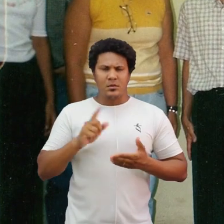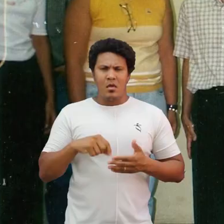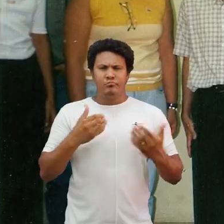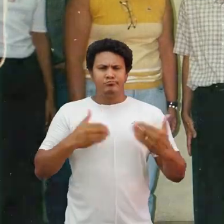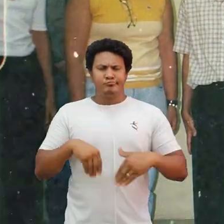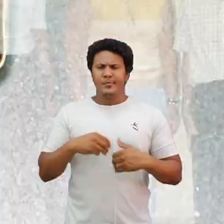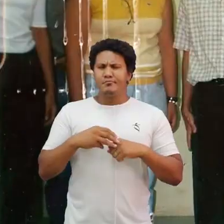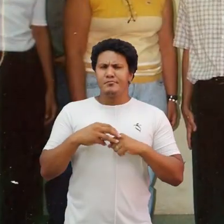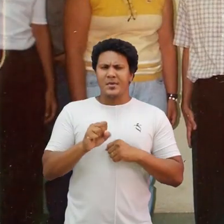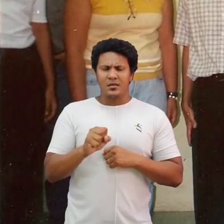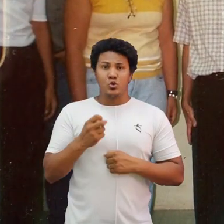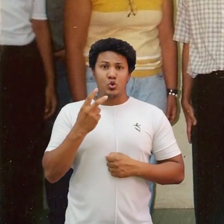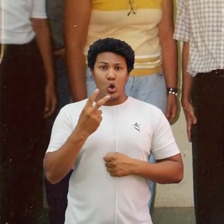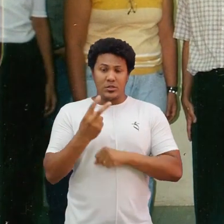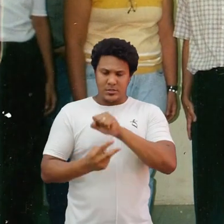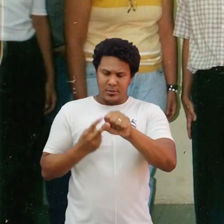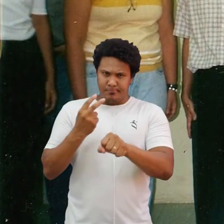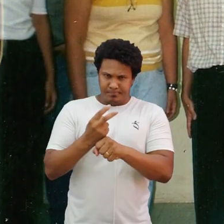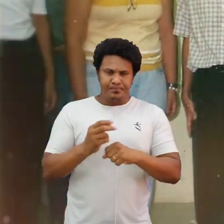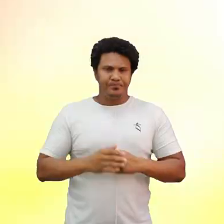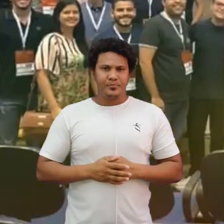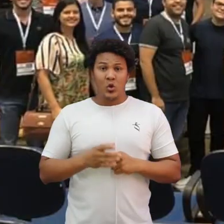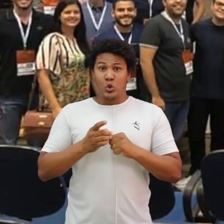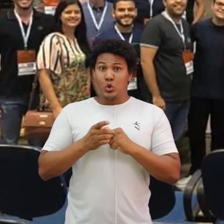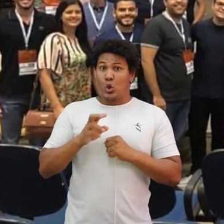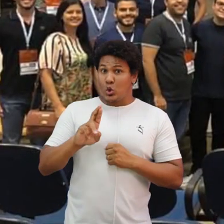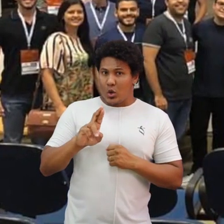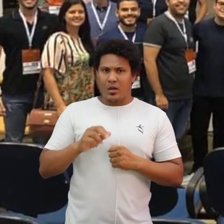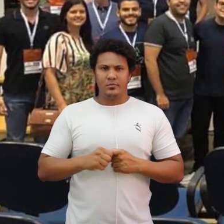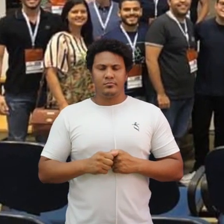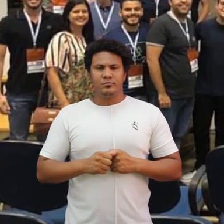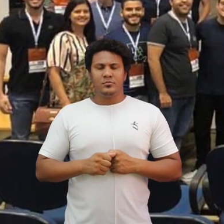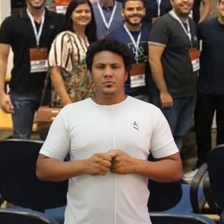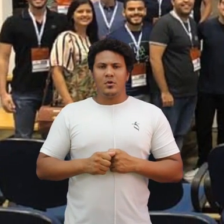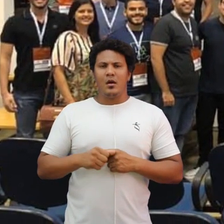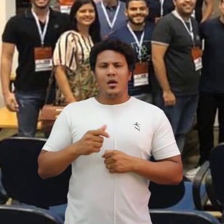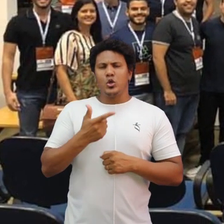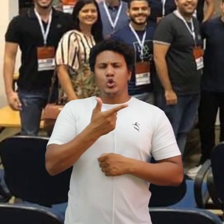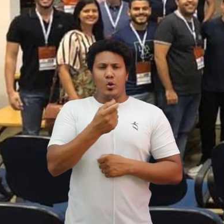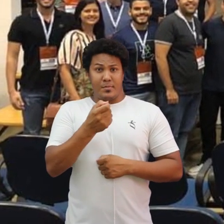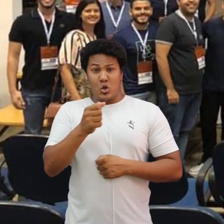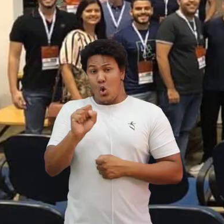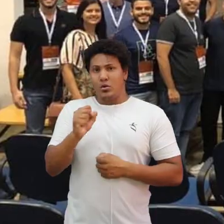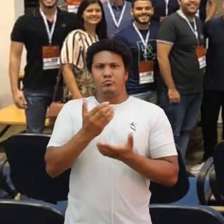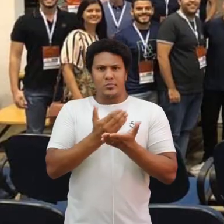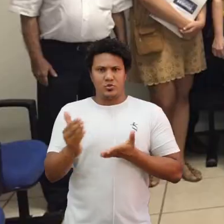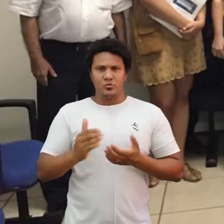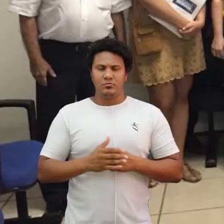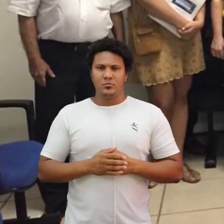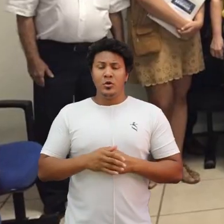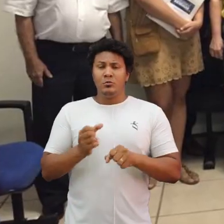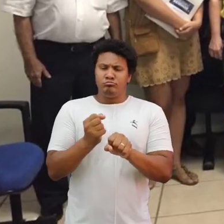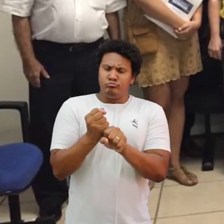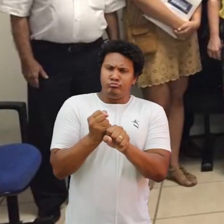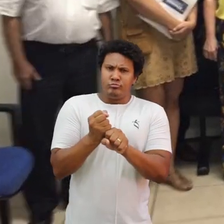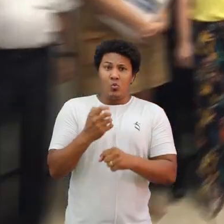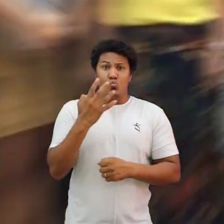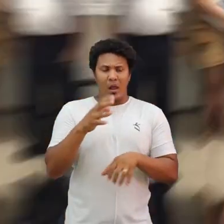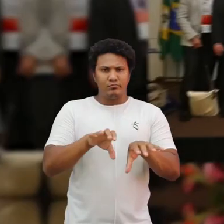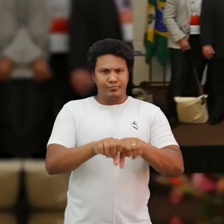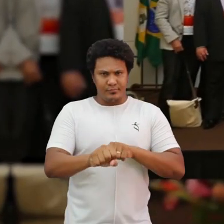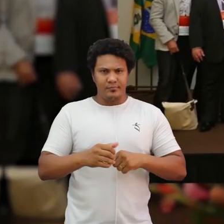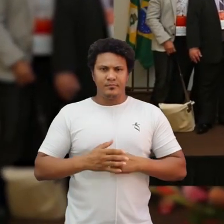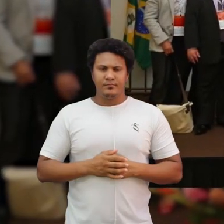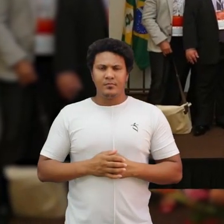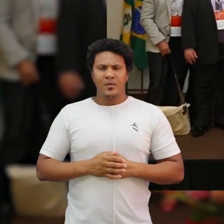de mestrado, que tem 2 anos de duração. O doutorado veio no ano de 2008. O curso tem duração de